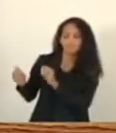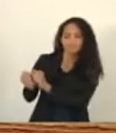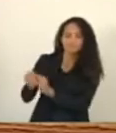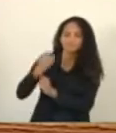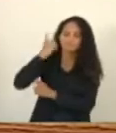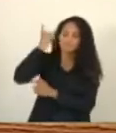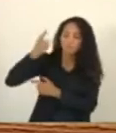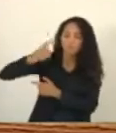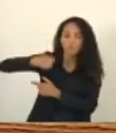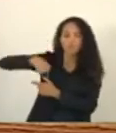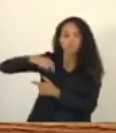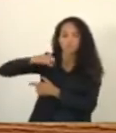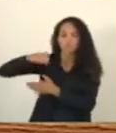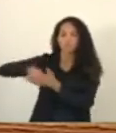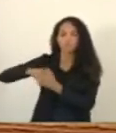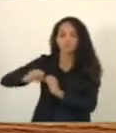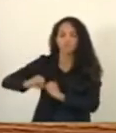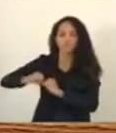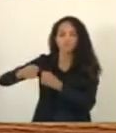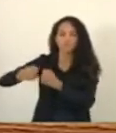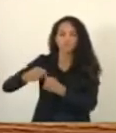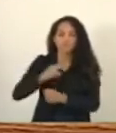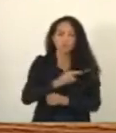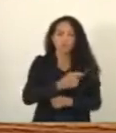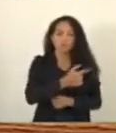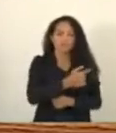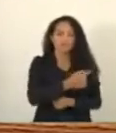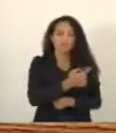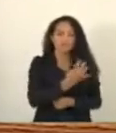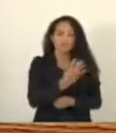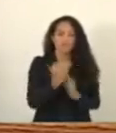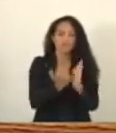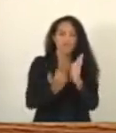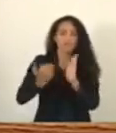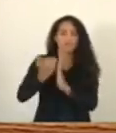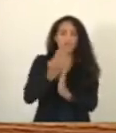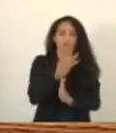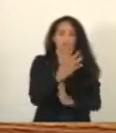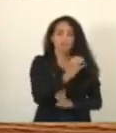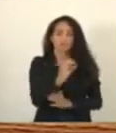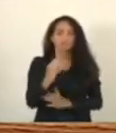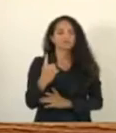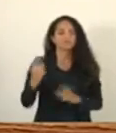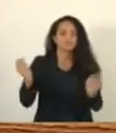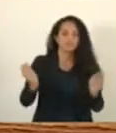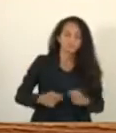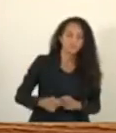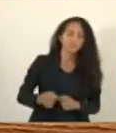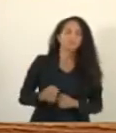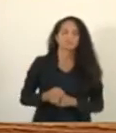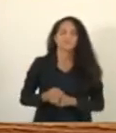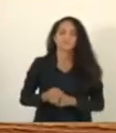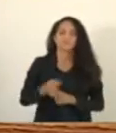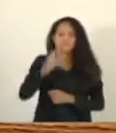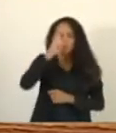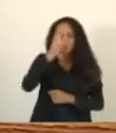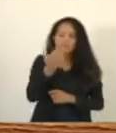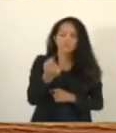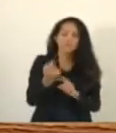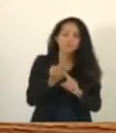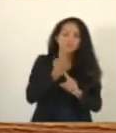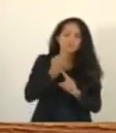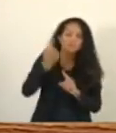nós conseguimos, junto ao governo do Estado, elevar para 401 policiais. No último dia 20, estivemos ali na formatura